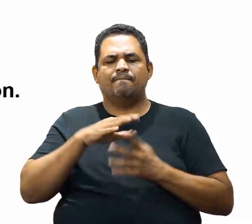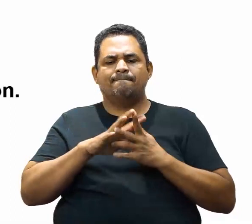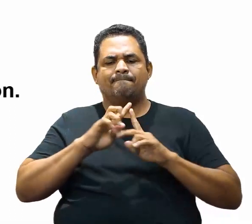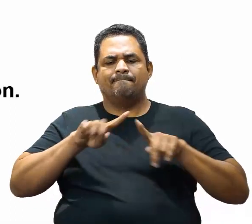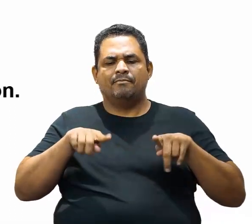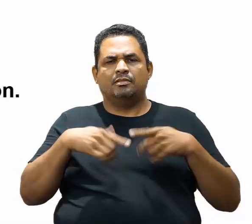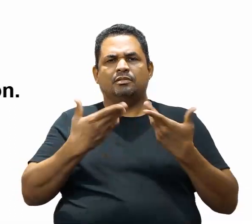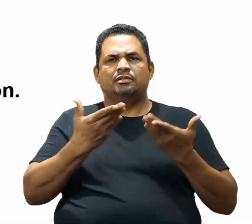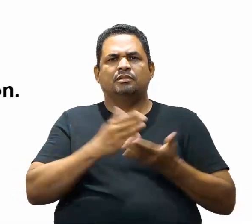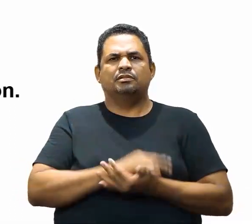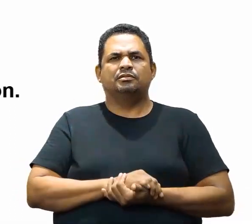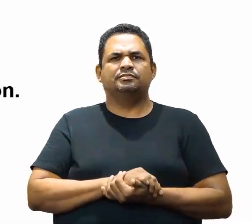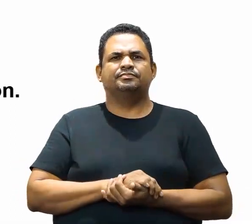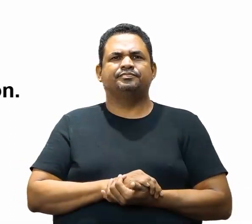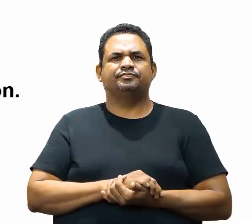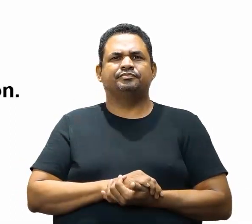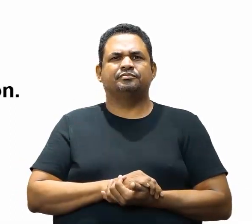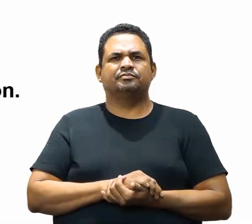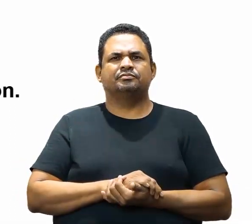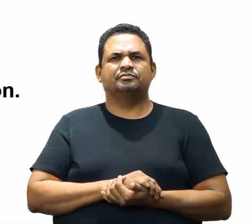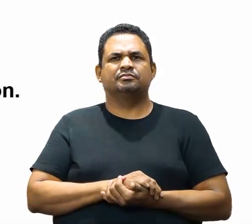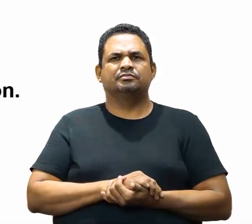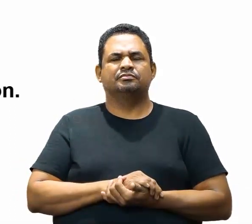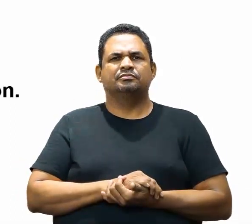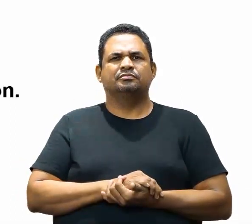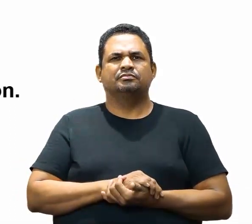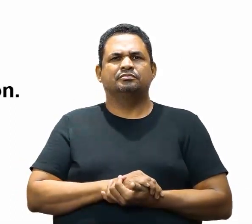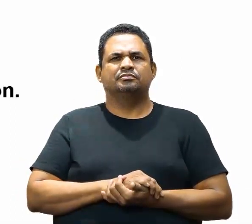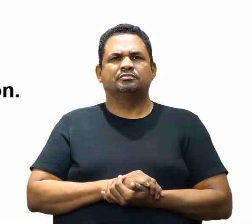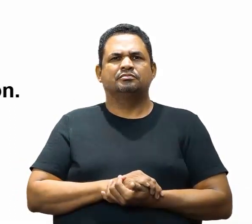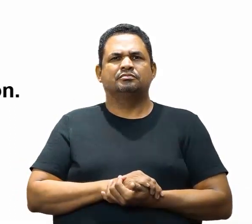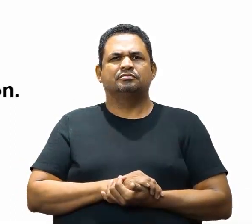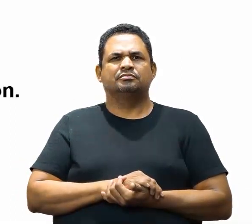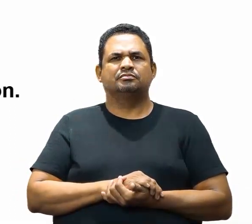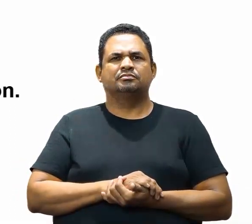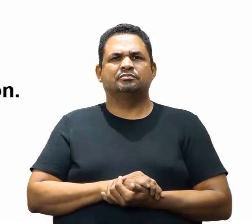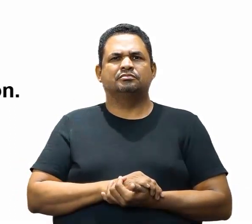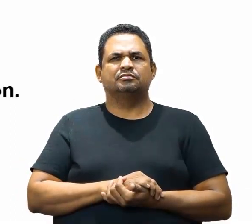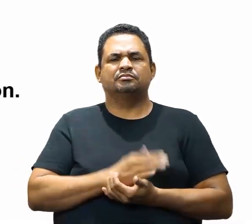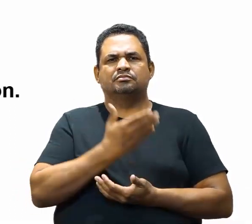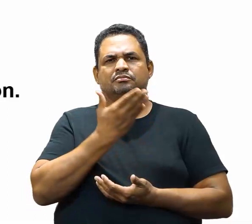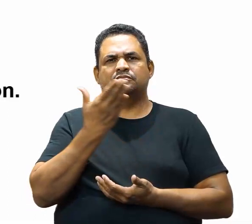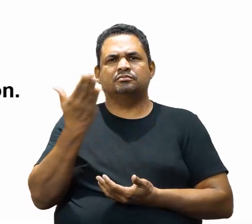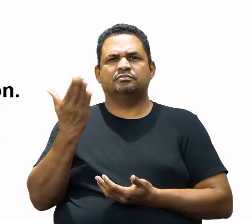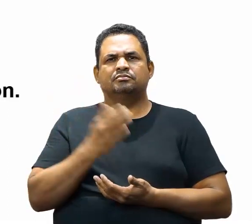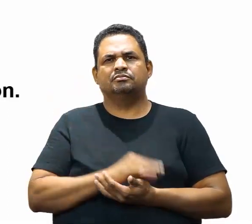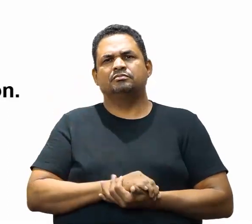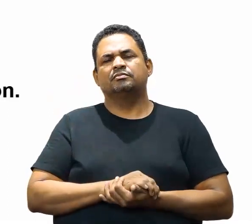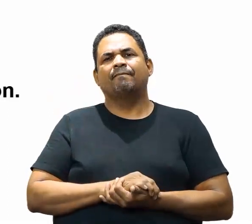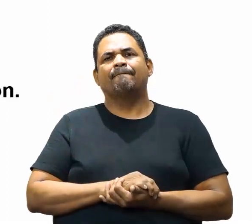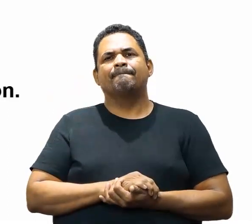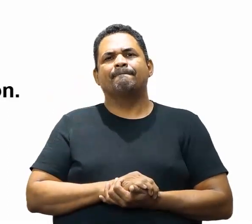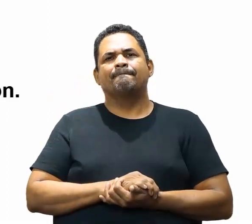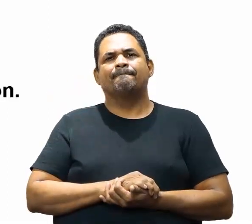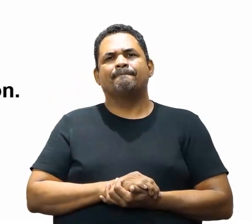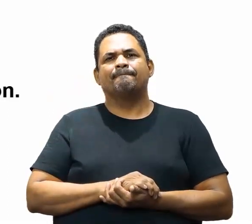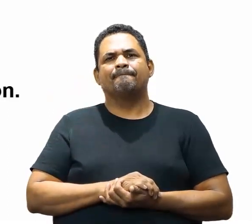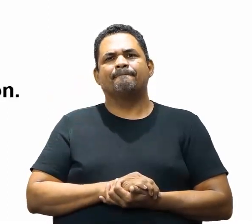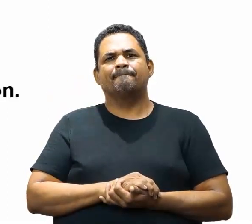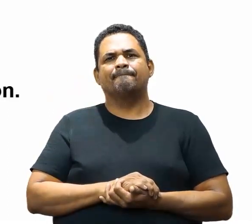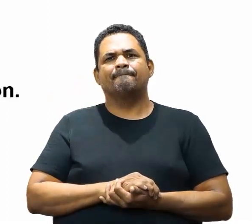más encantador es oír una buena canción. Lo más grande es mi amor por ti.